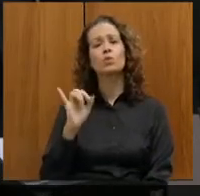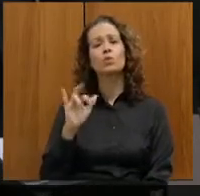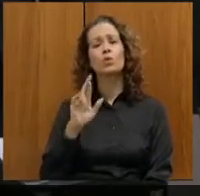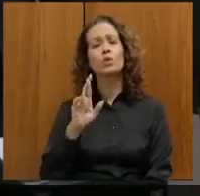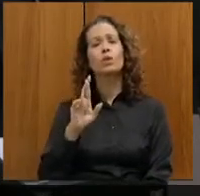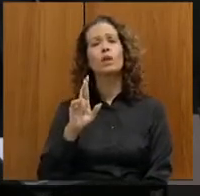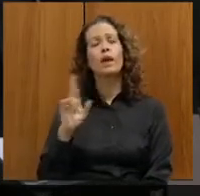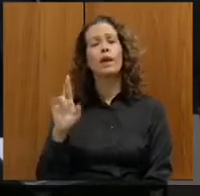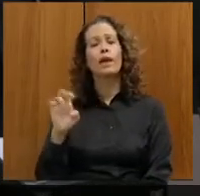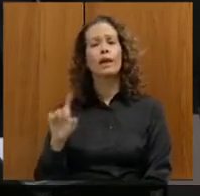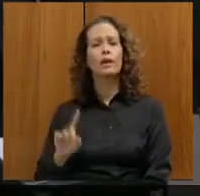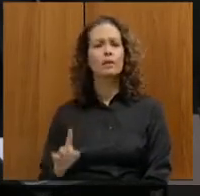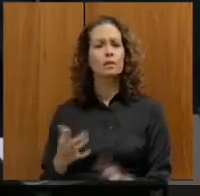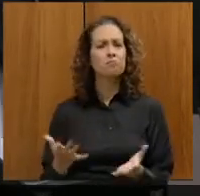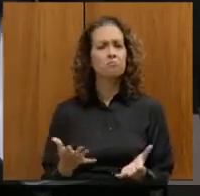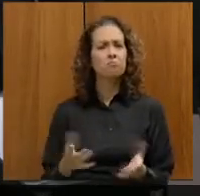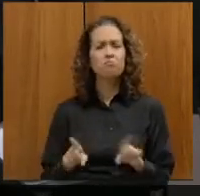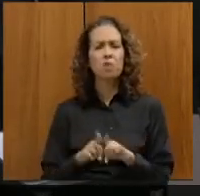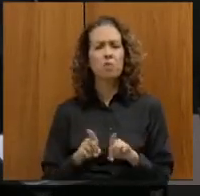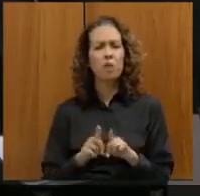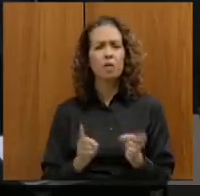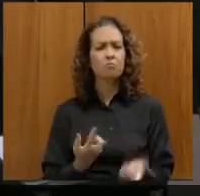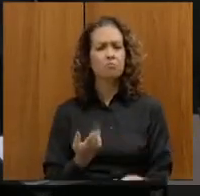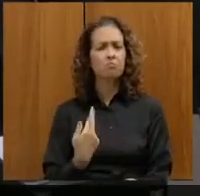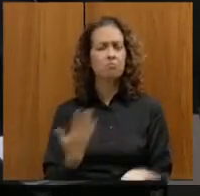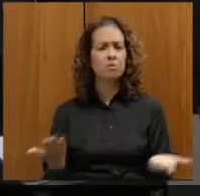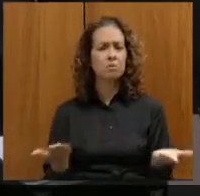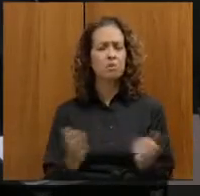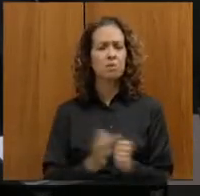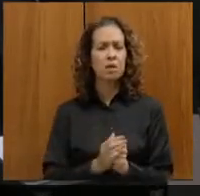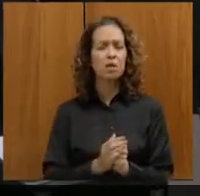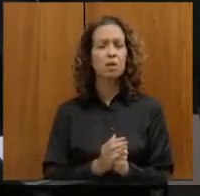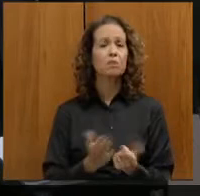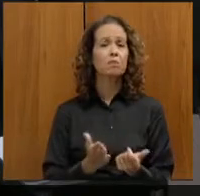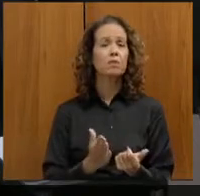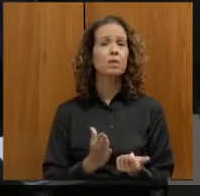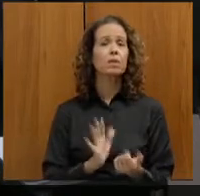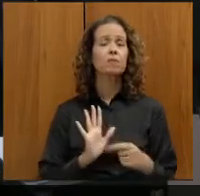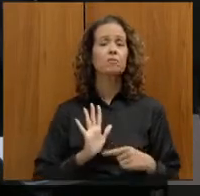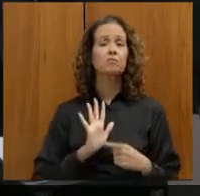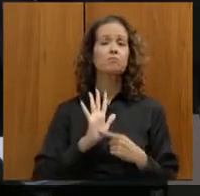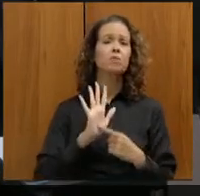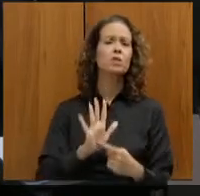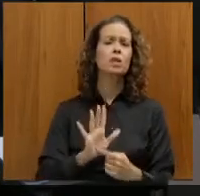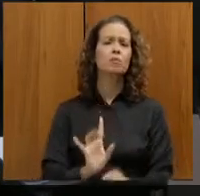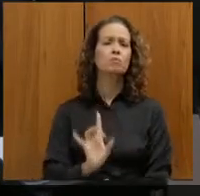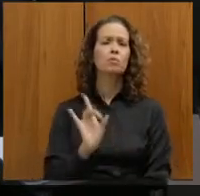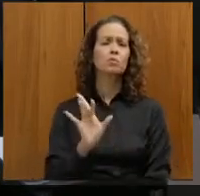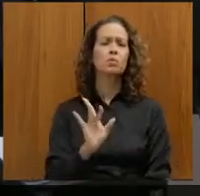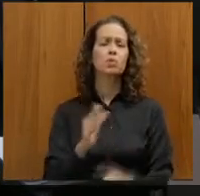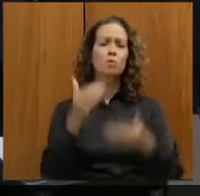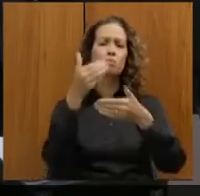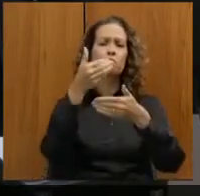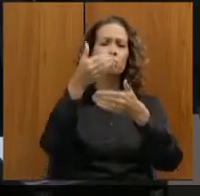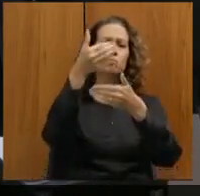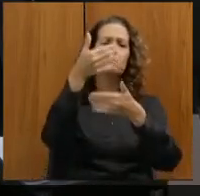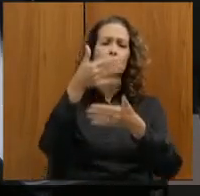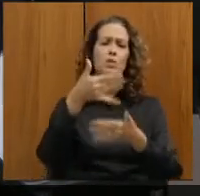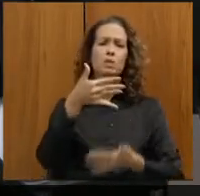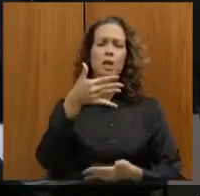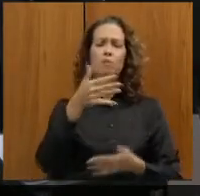também não respondeu na imprensa divulgar o apenas o extrato do acordo e